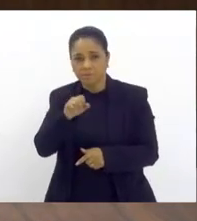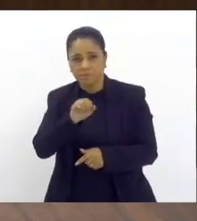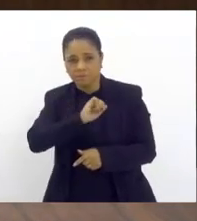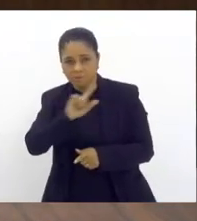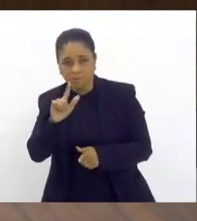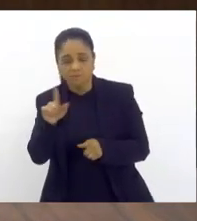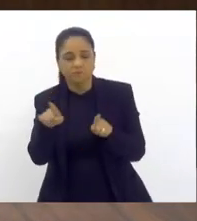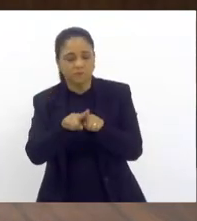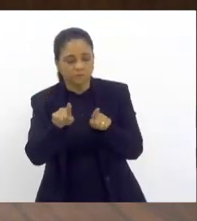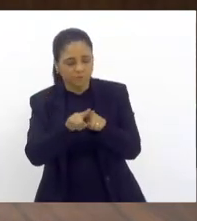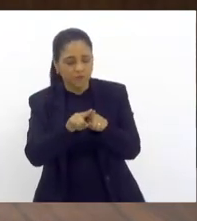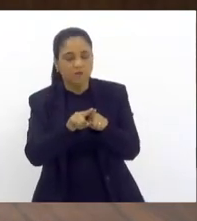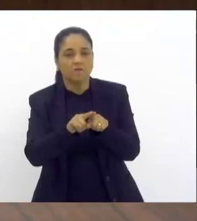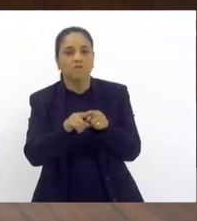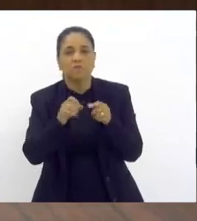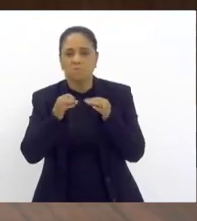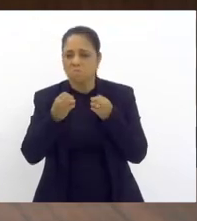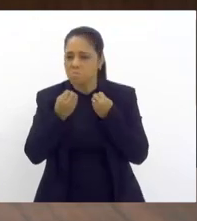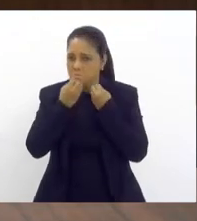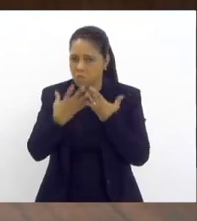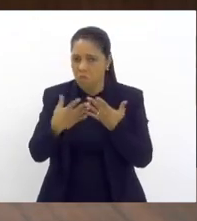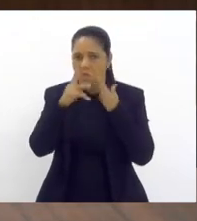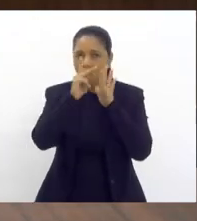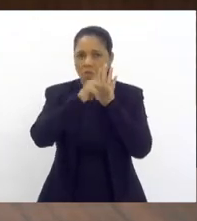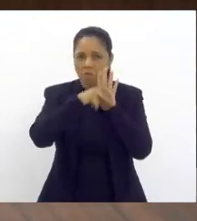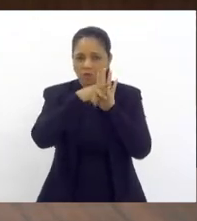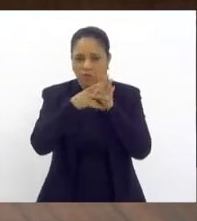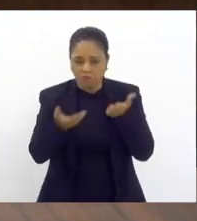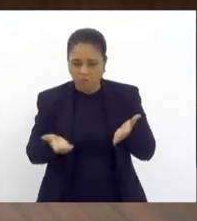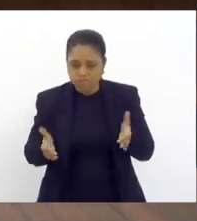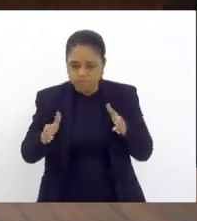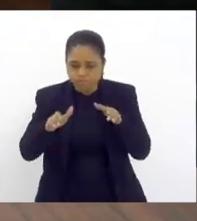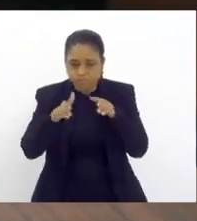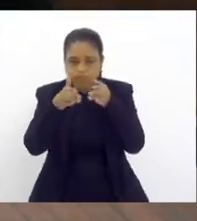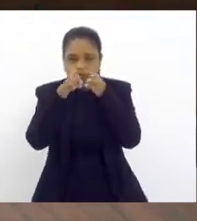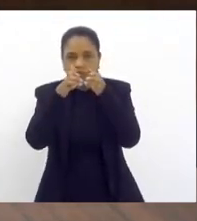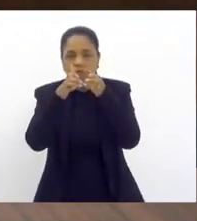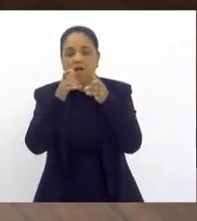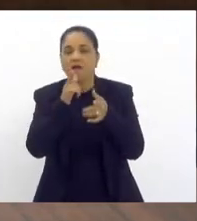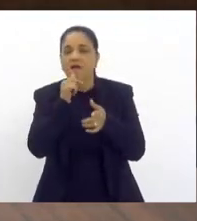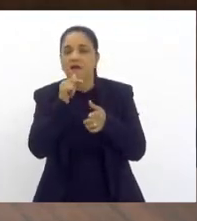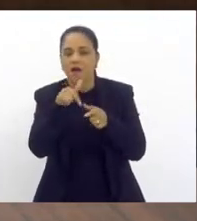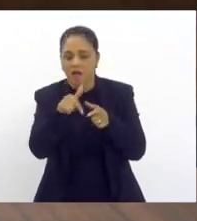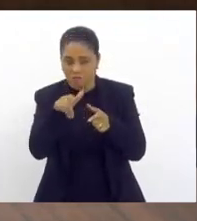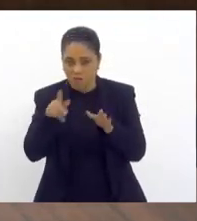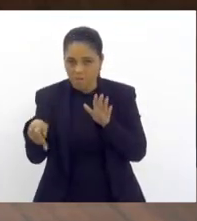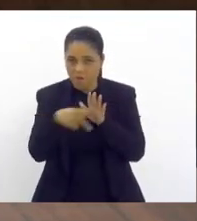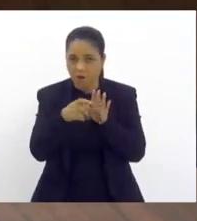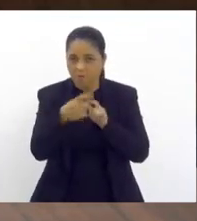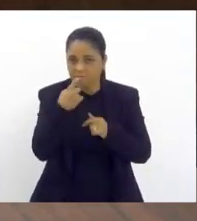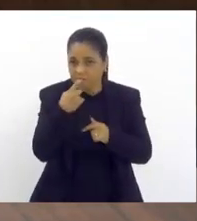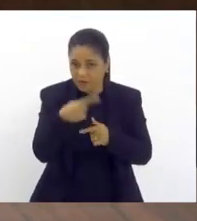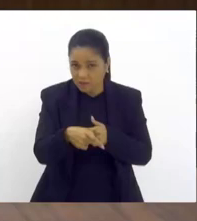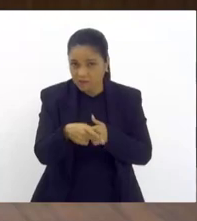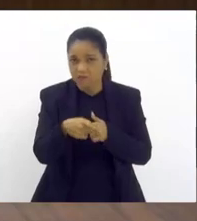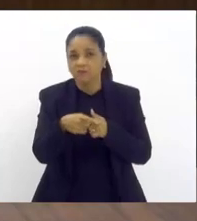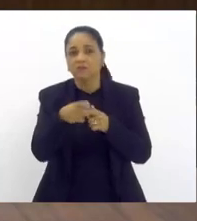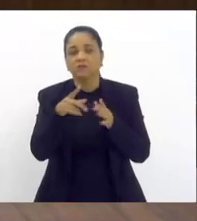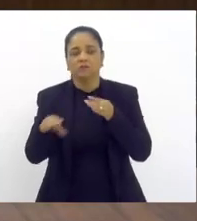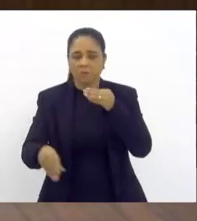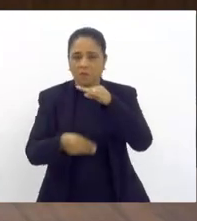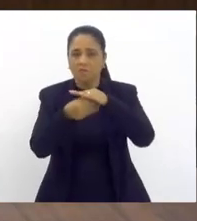grande relevância esse projeto que trata do vasilhame da água mineral. Tinha uma emenda do deputado Rosenberg Reis, na qual